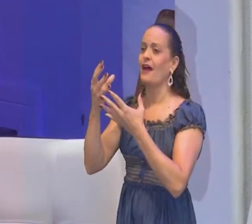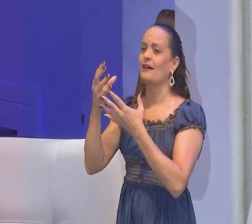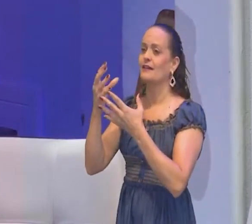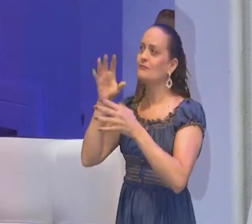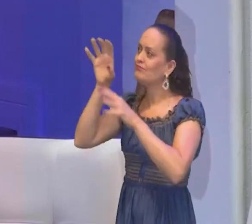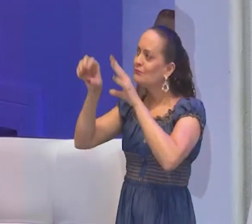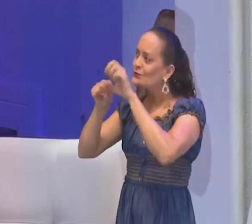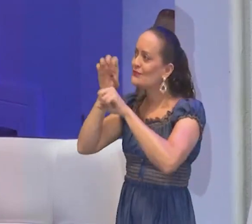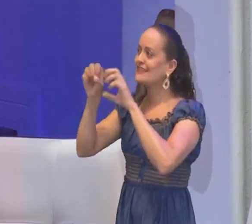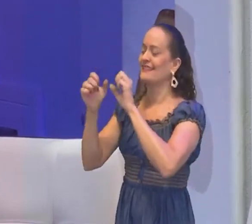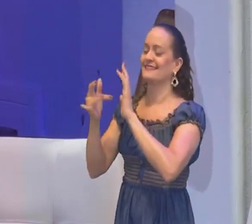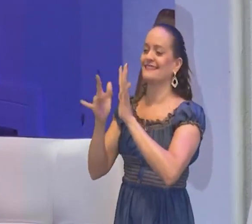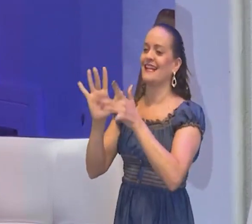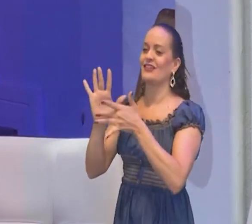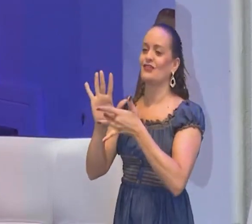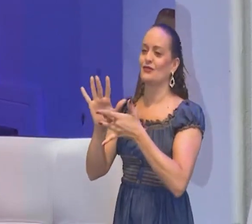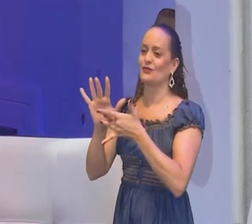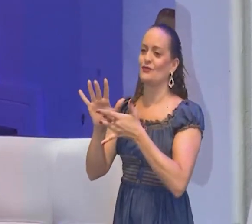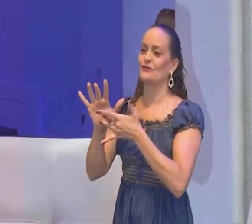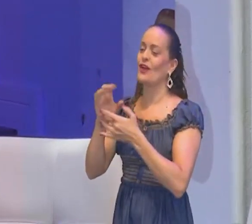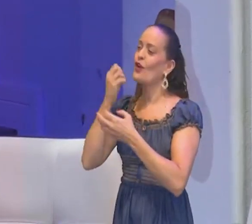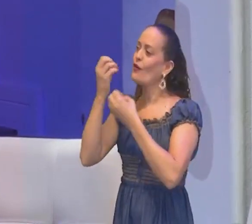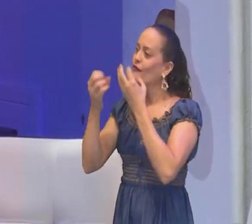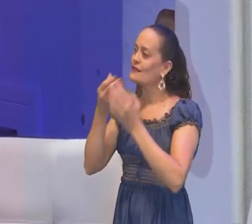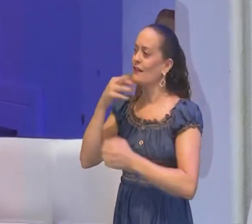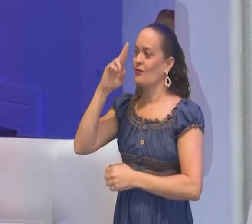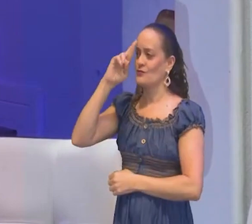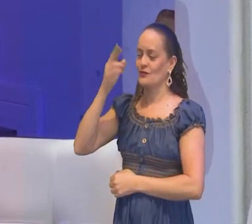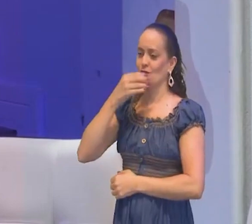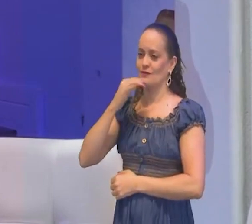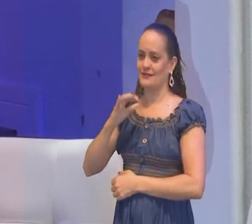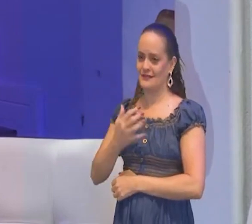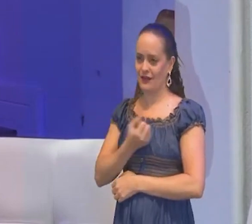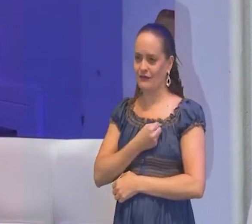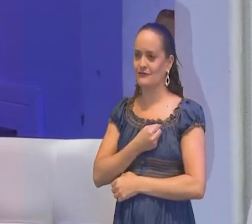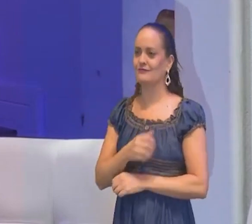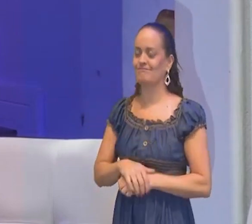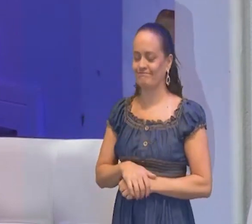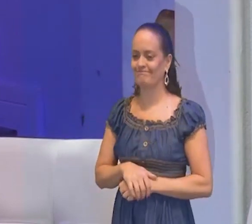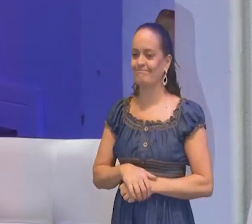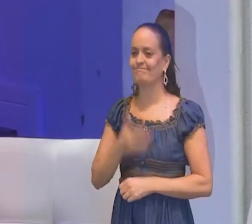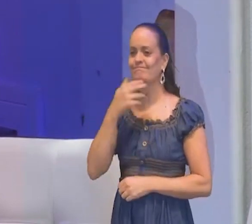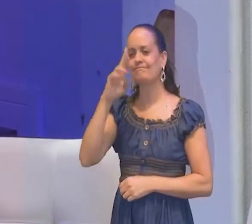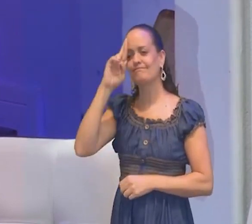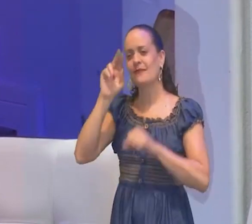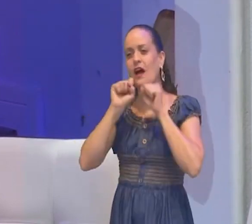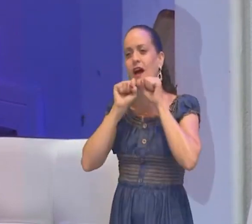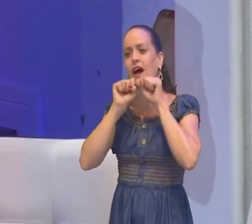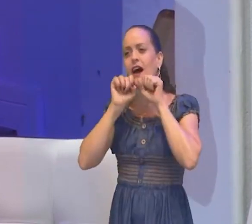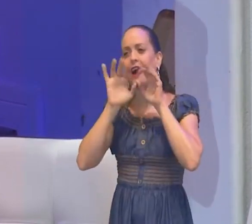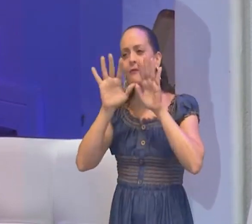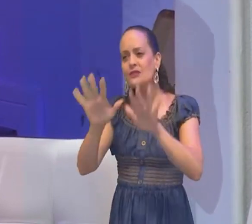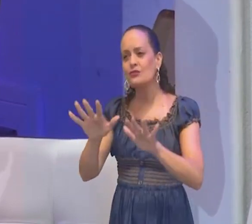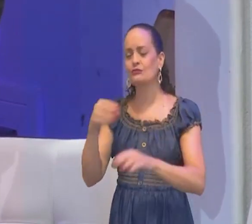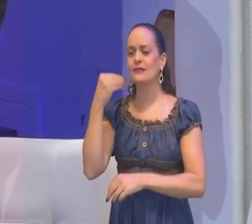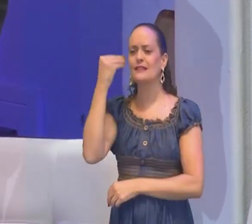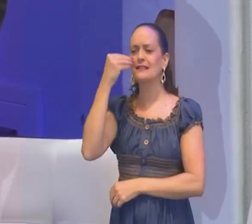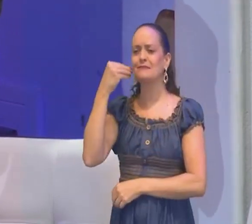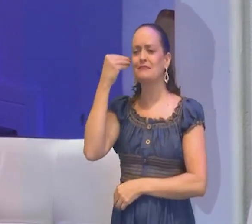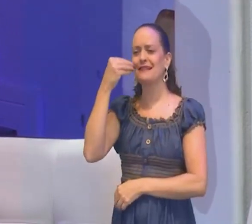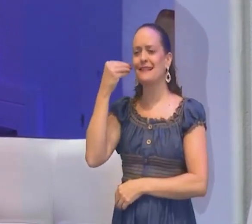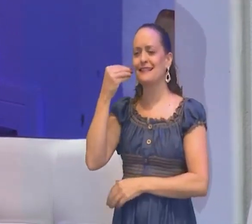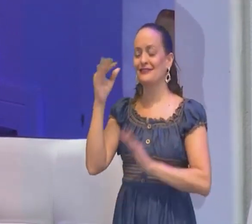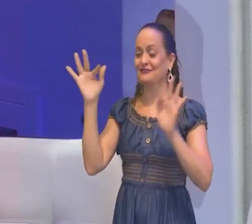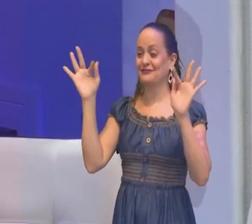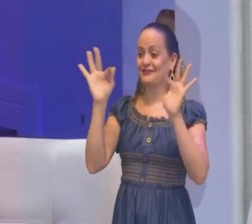confessarem como Senhor e como Salvador das suas vidas. Portanto, que o Senhor nos abençoe nessa experiência tão feliz desta